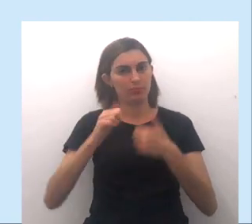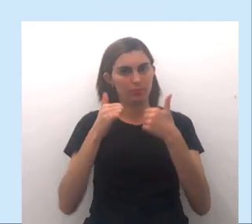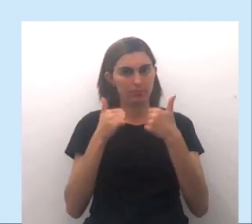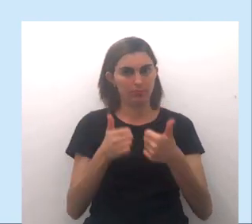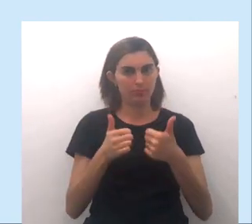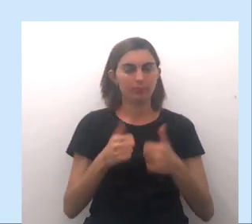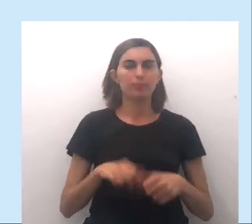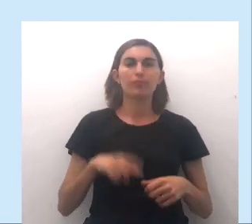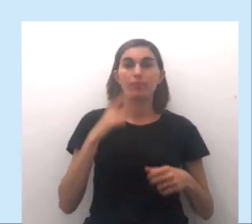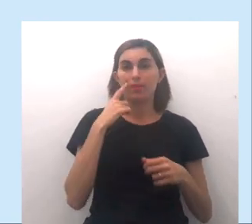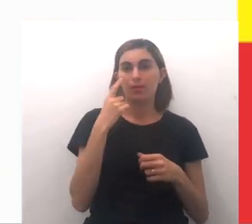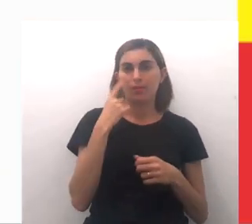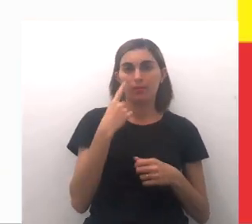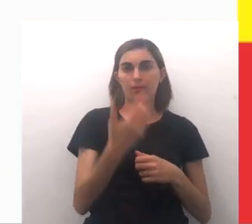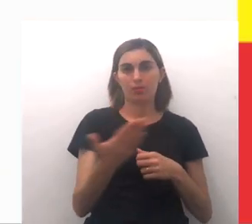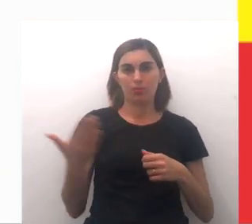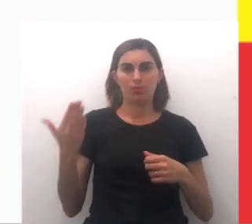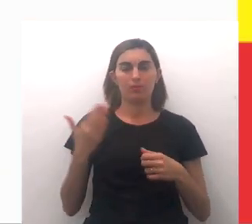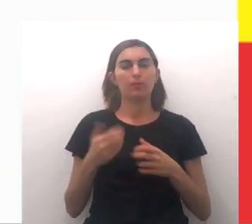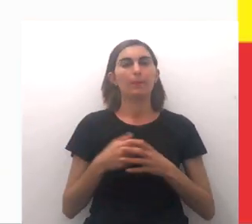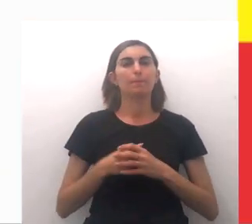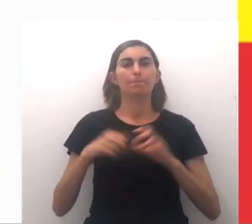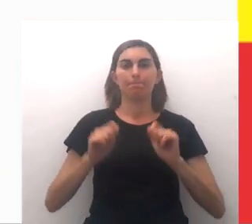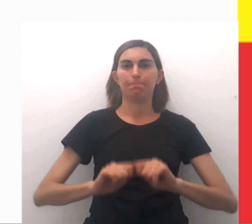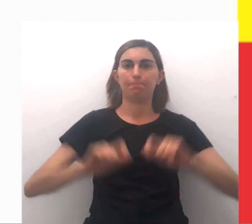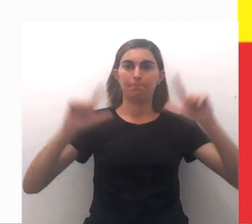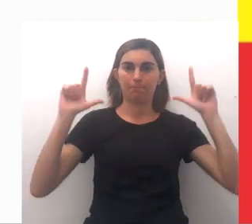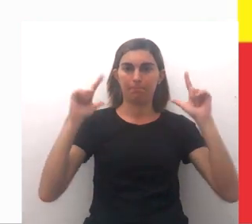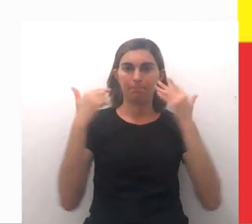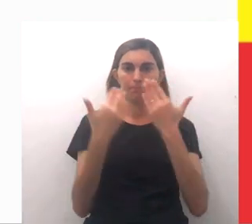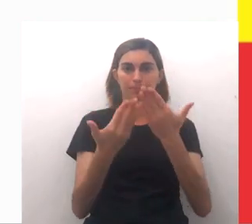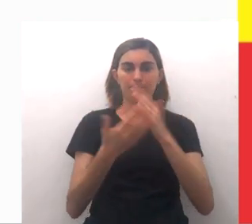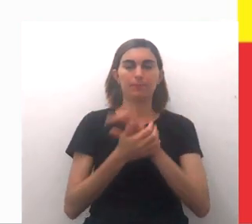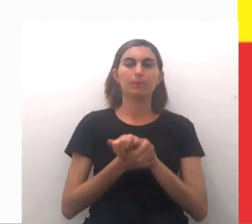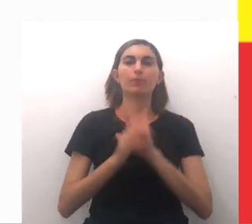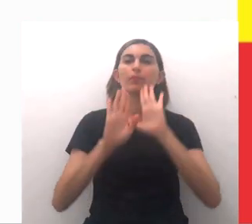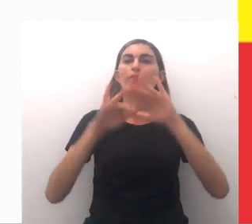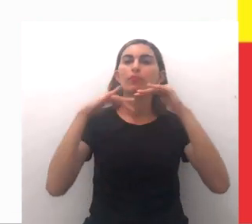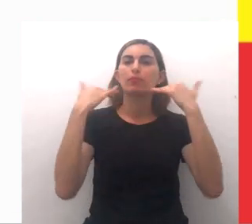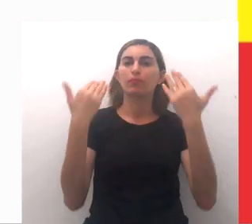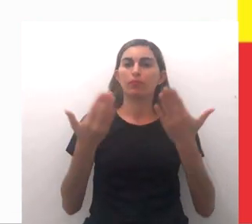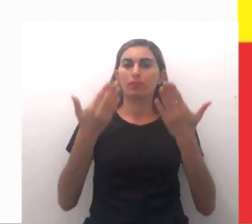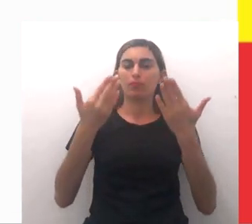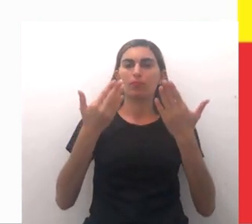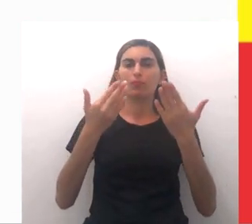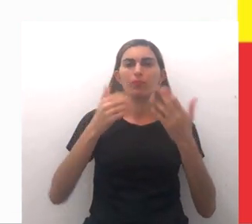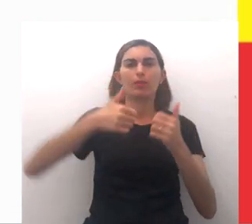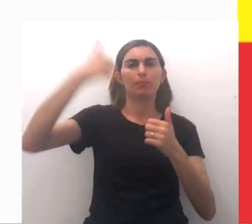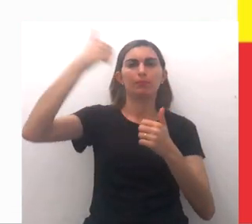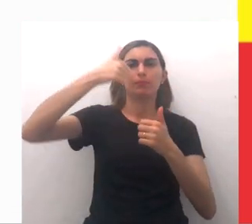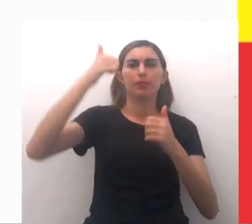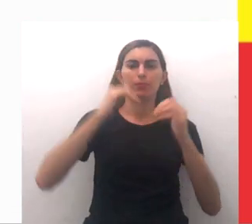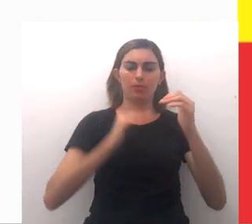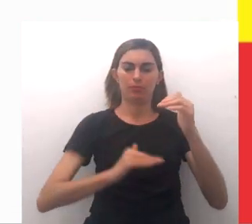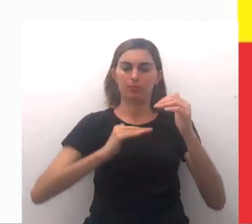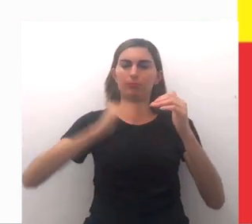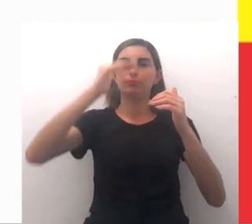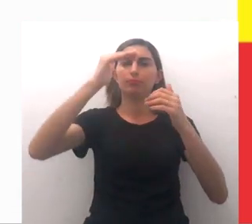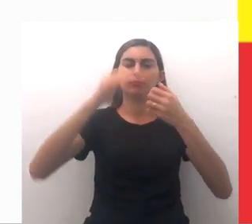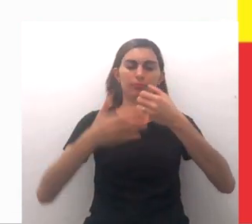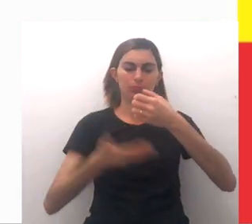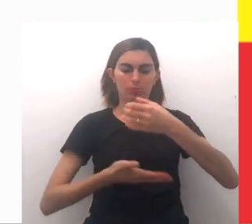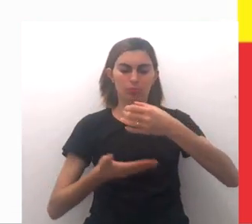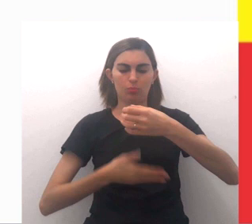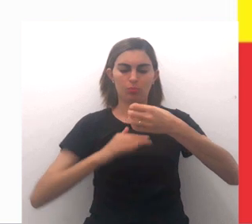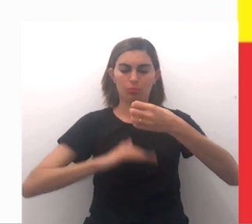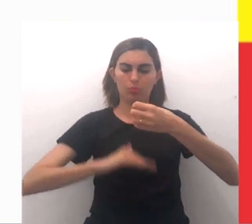ó, veja aí na tela de vocês o seguinte, ó. Qual é a primeira parte a ser preenchida?